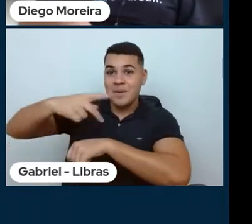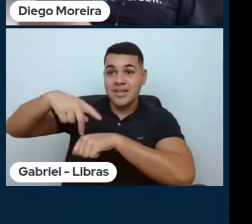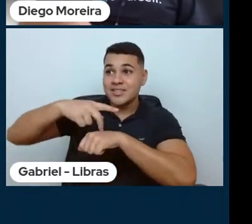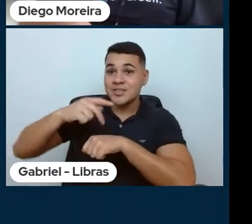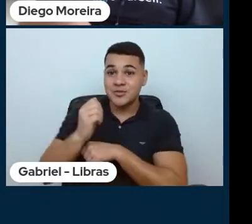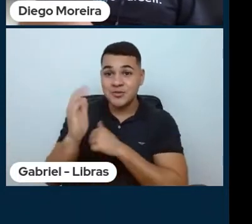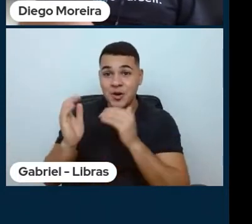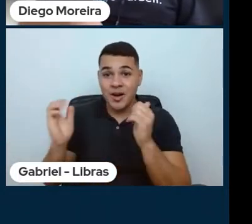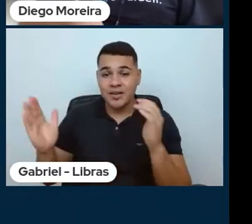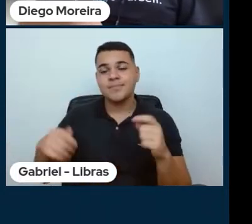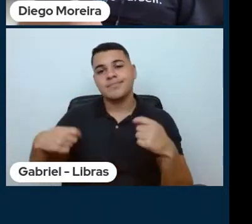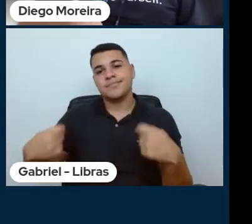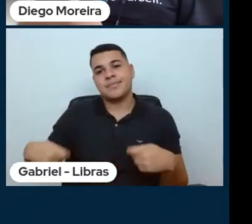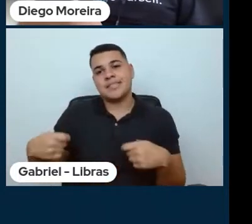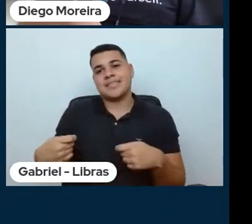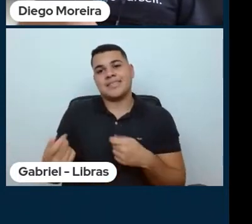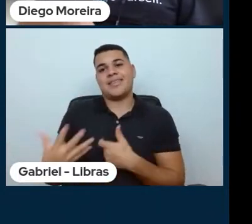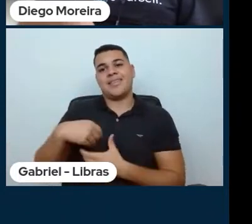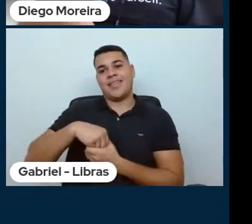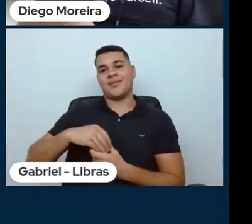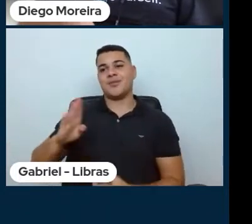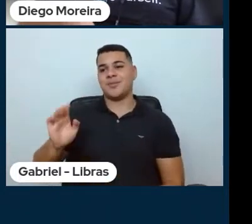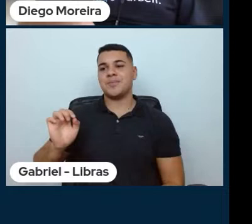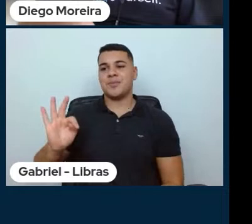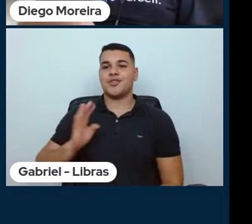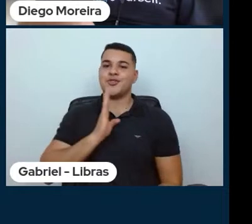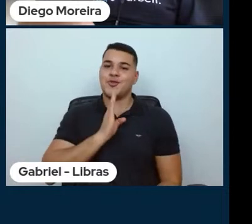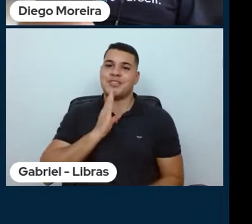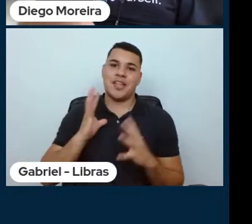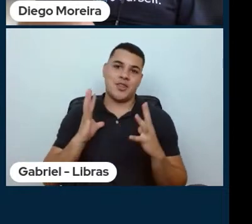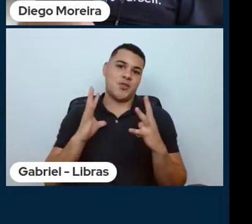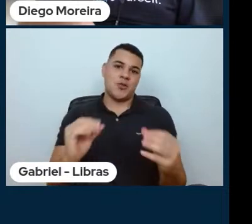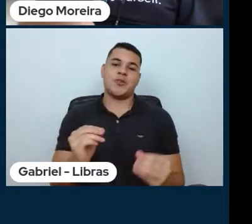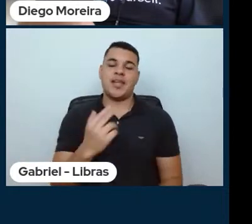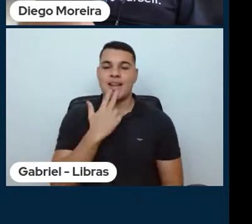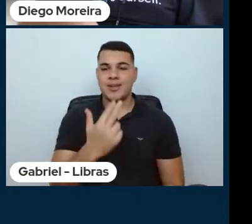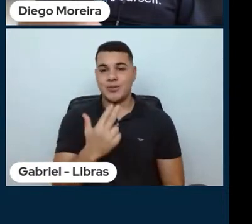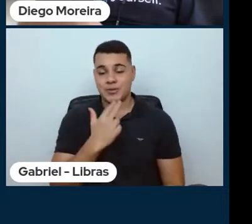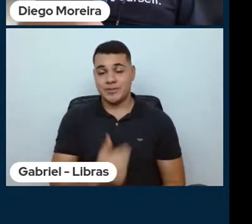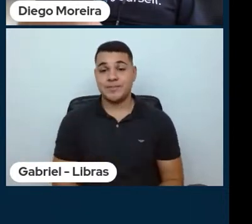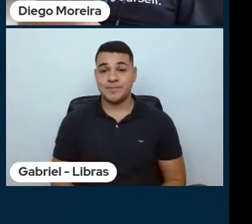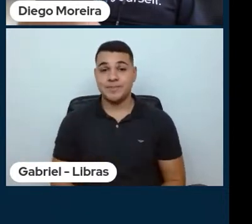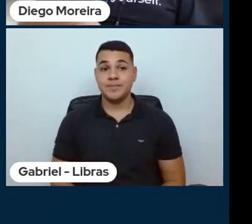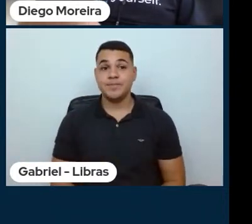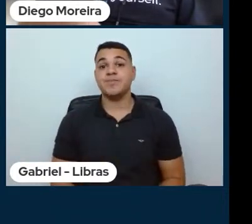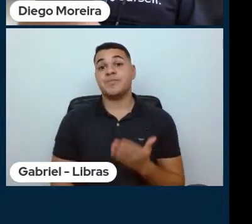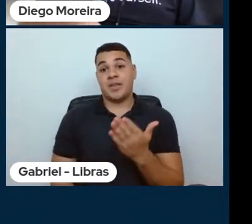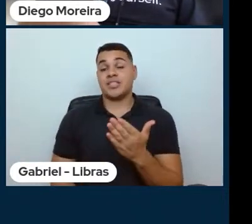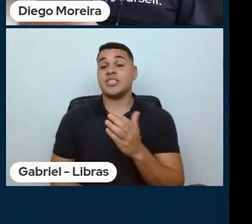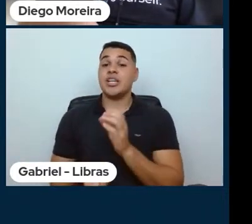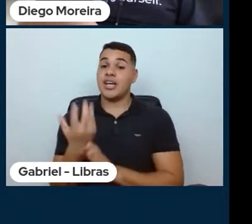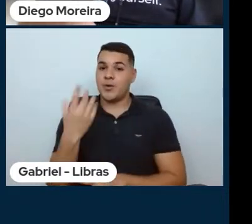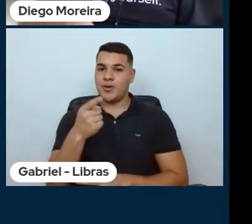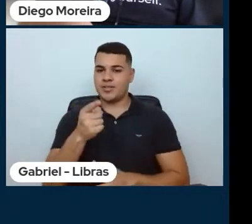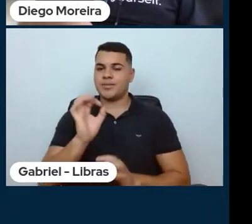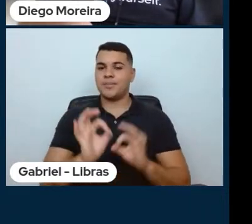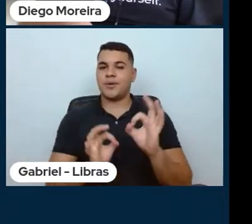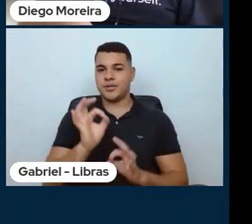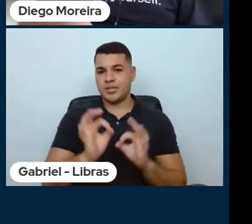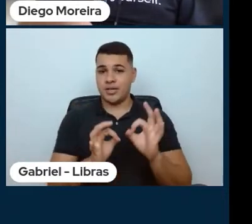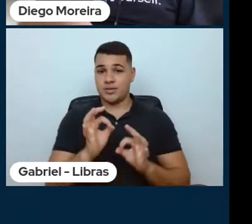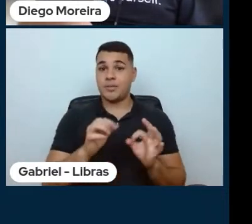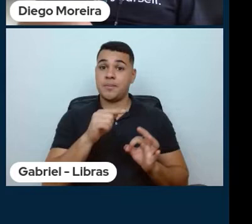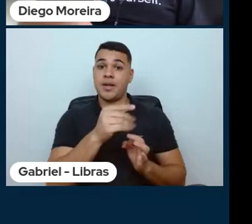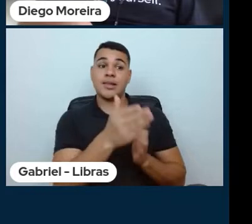solução inicialmente ela nasceu para atender uma operação que para países dos Estados Unidos e também na Europa,